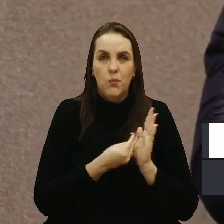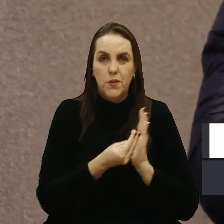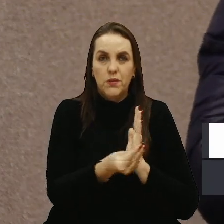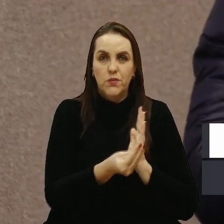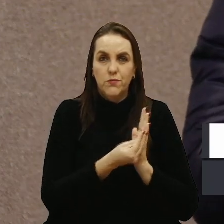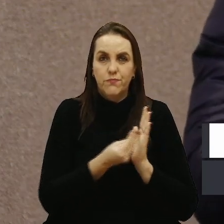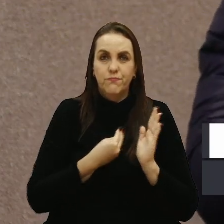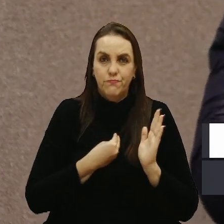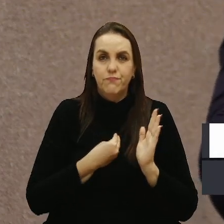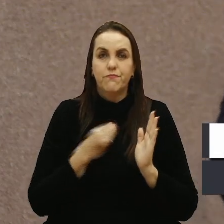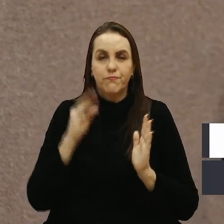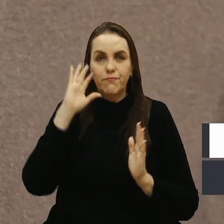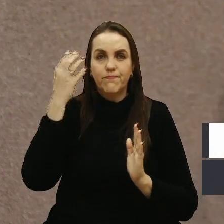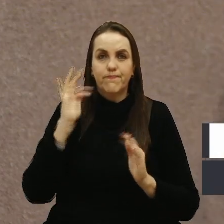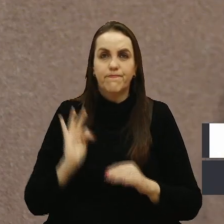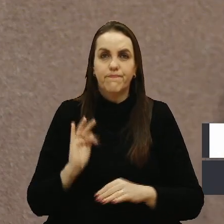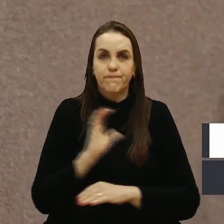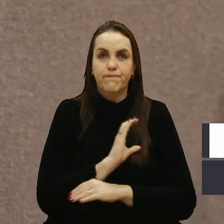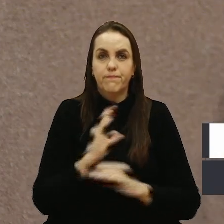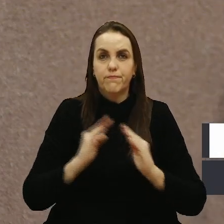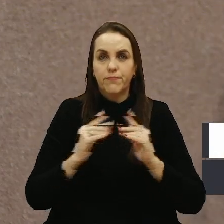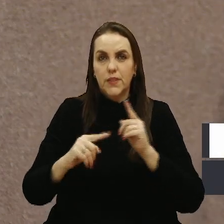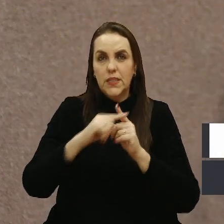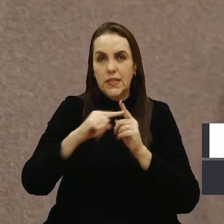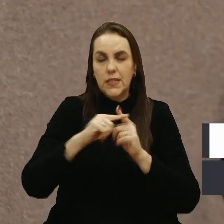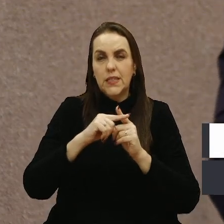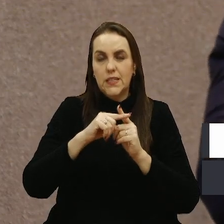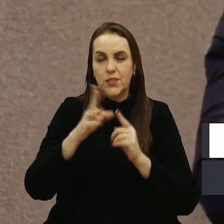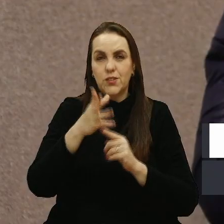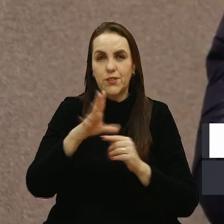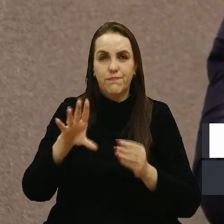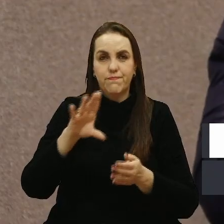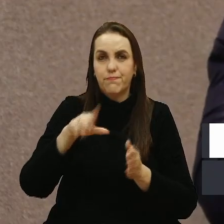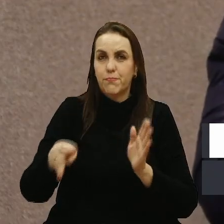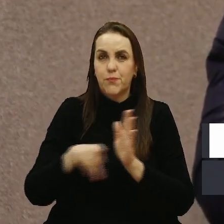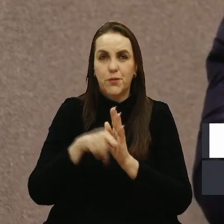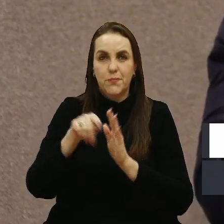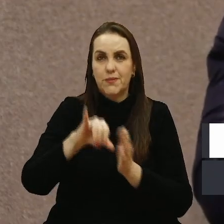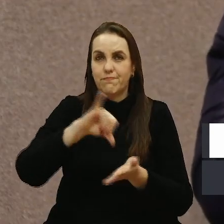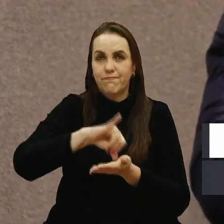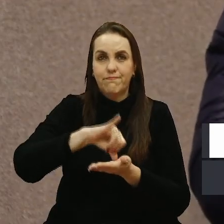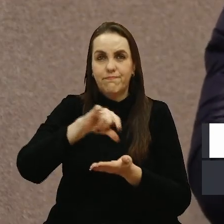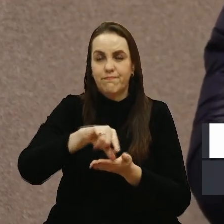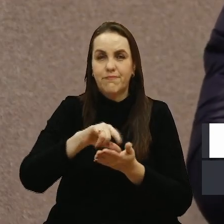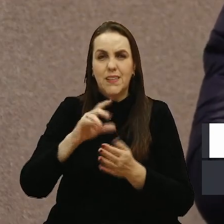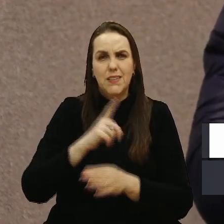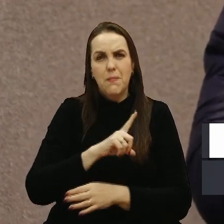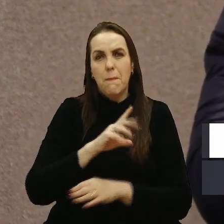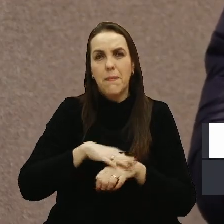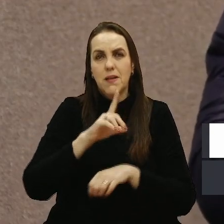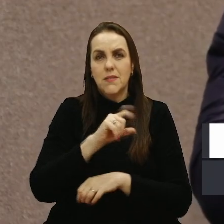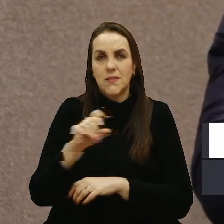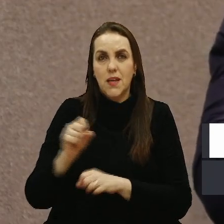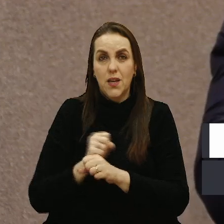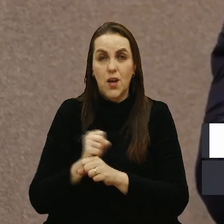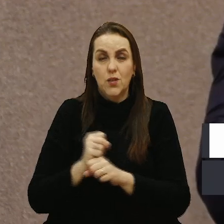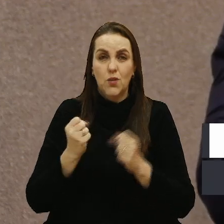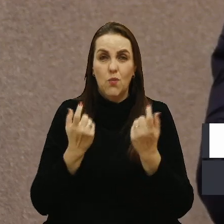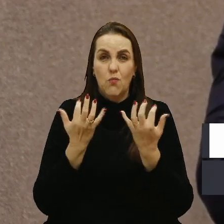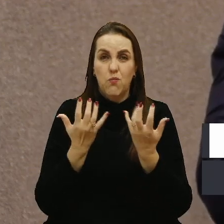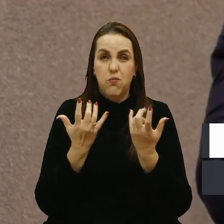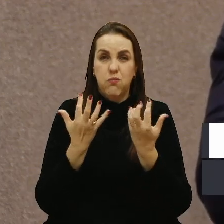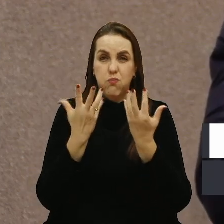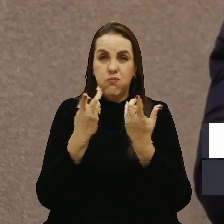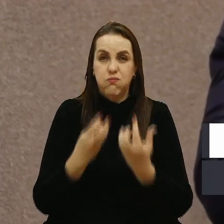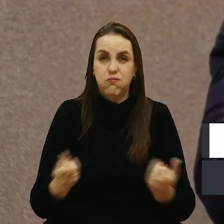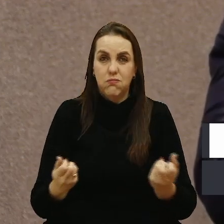ocorrido lá em Flores da Cunha, a igreja matriz, uma igreja centenária, que foi destruída pelo incêndio. É uma situação bem